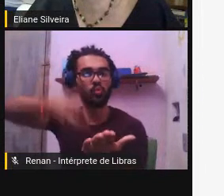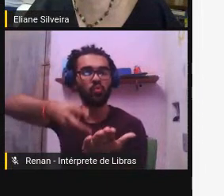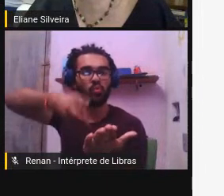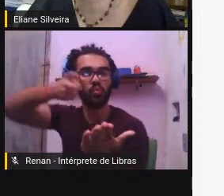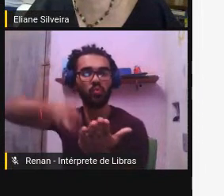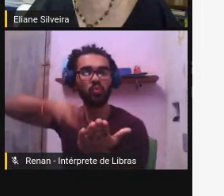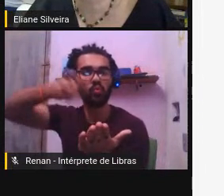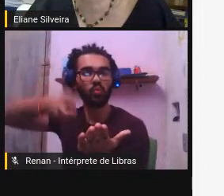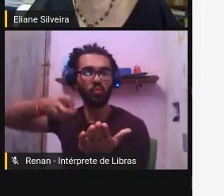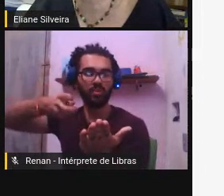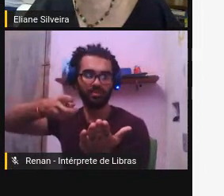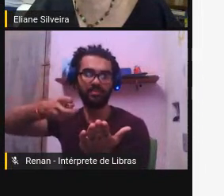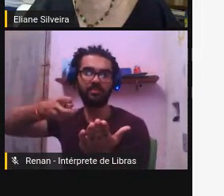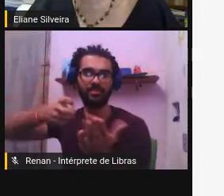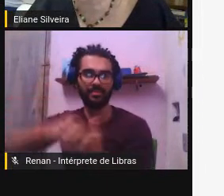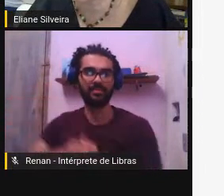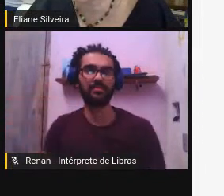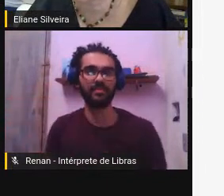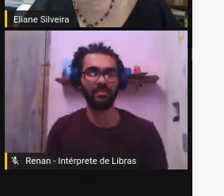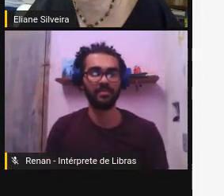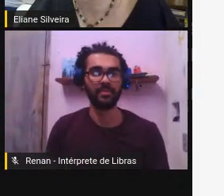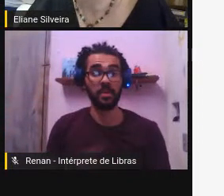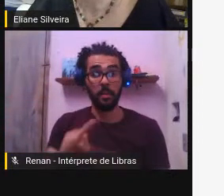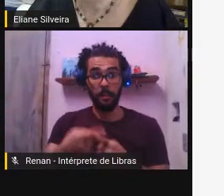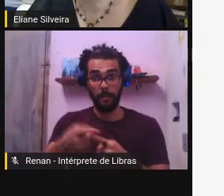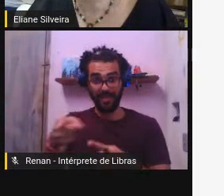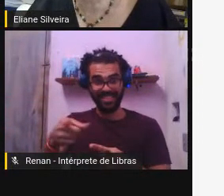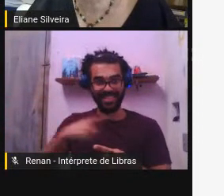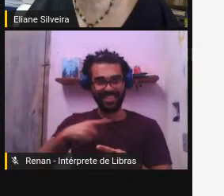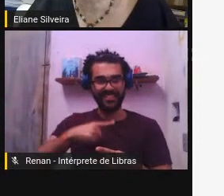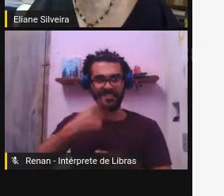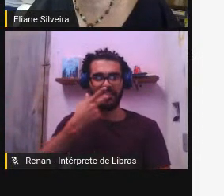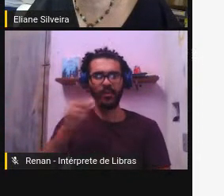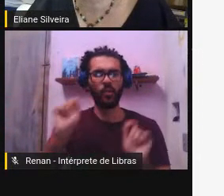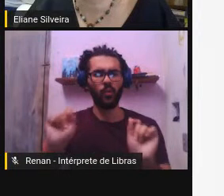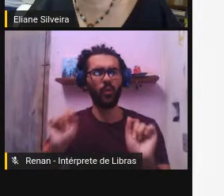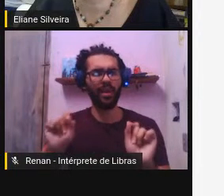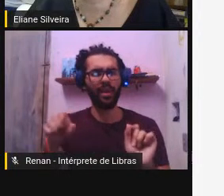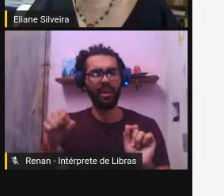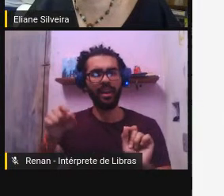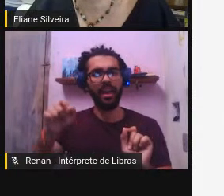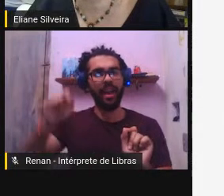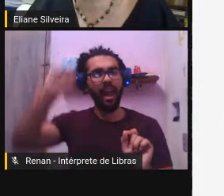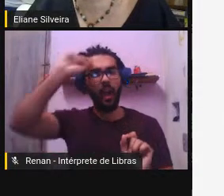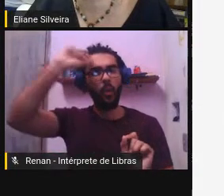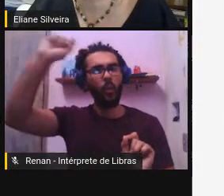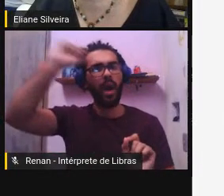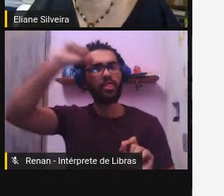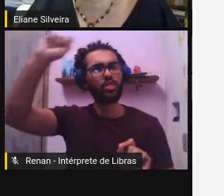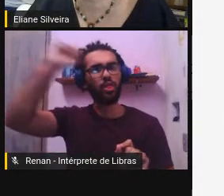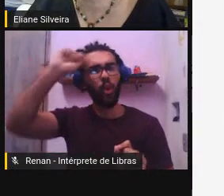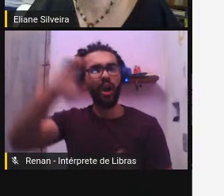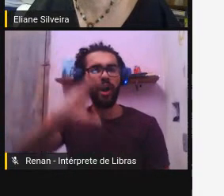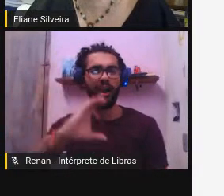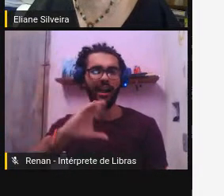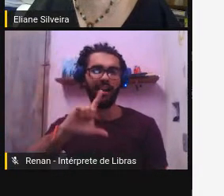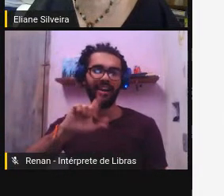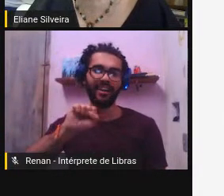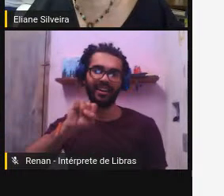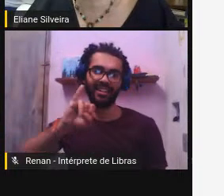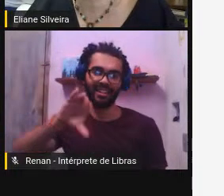com que Sossir seja considerado um autor clássico. O manuscrito que trazemos para essa reflexão pode, de uma certa forma,